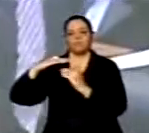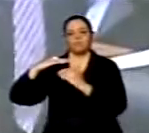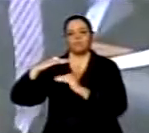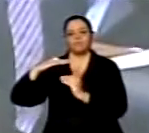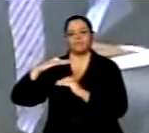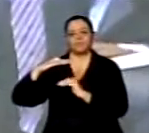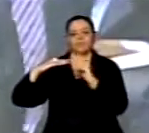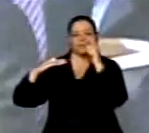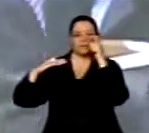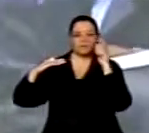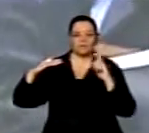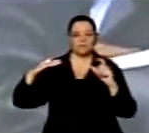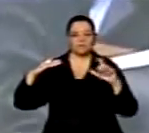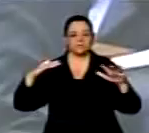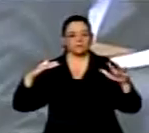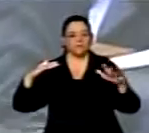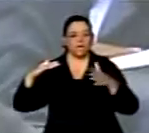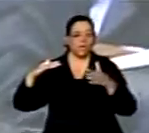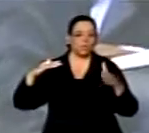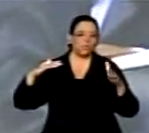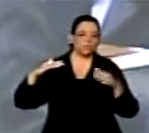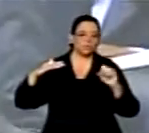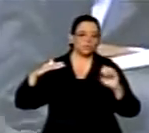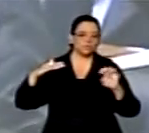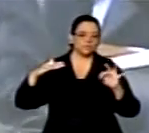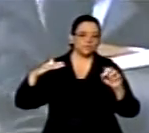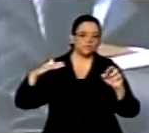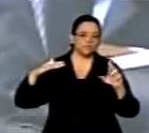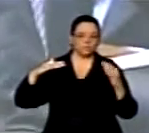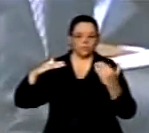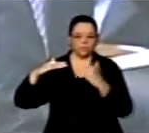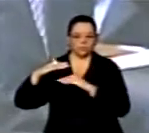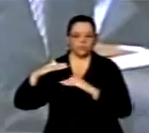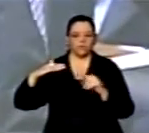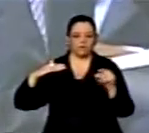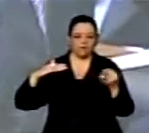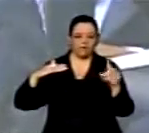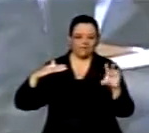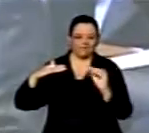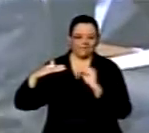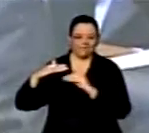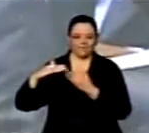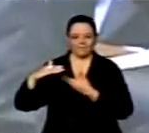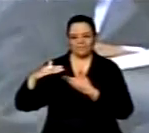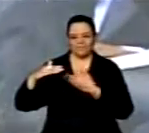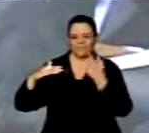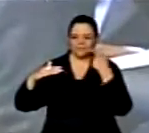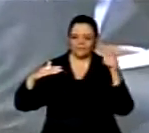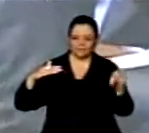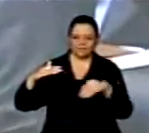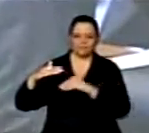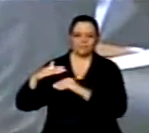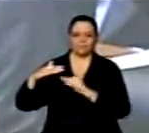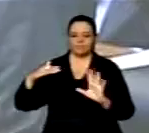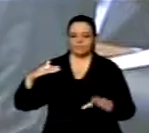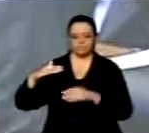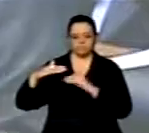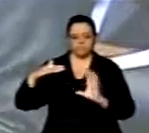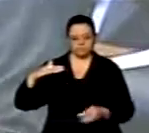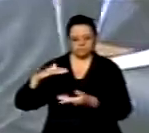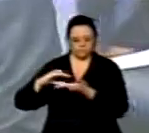de determinados setores que não contribuem absolutamente nada com o aprimoramento do texto, pelo